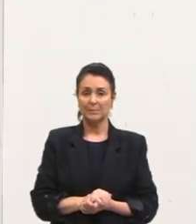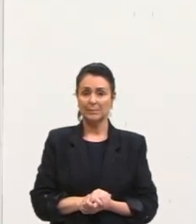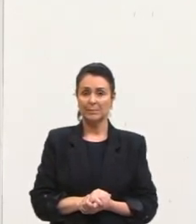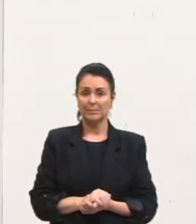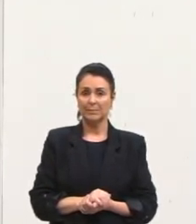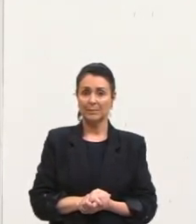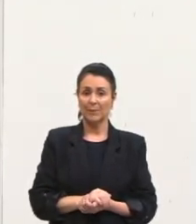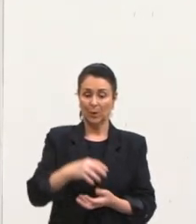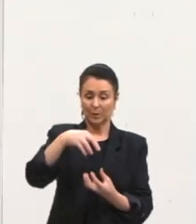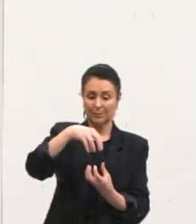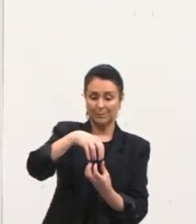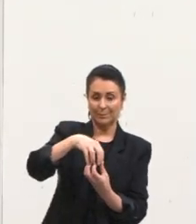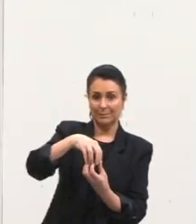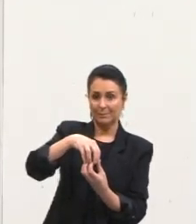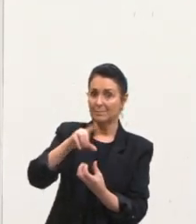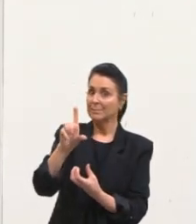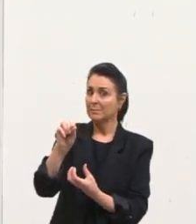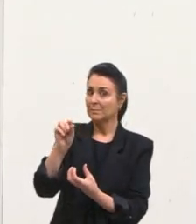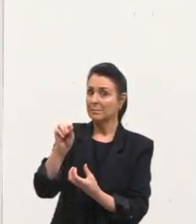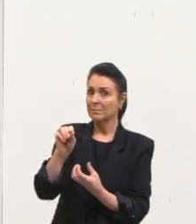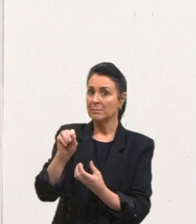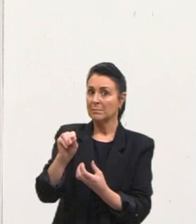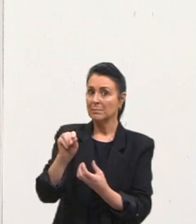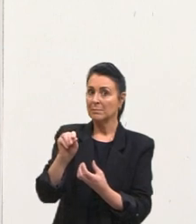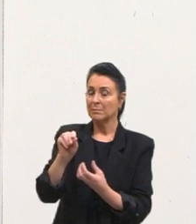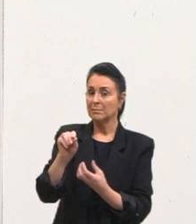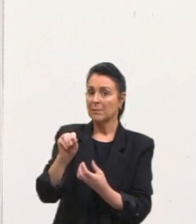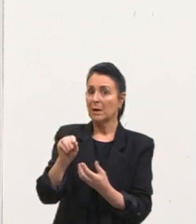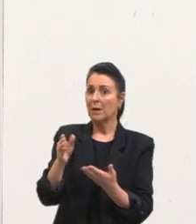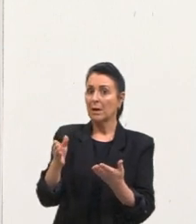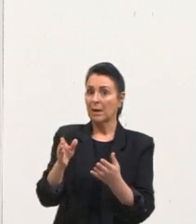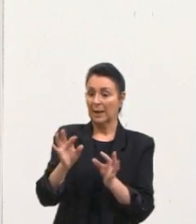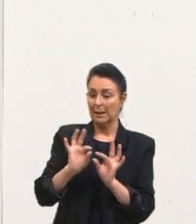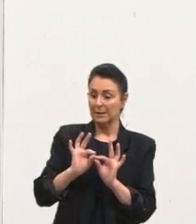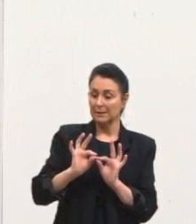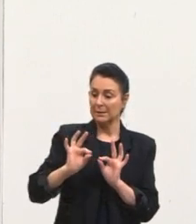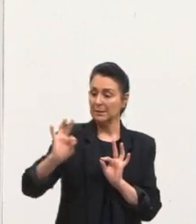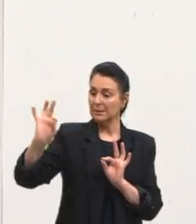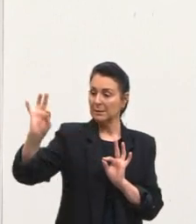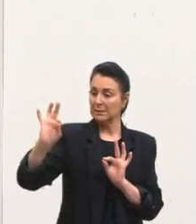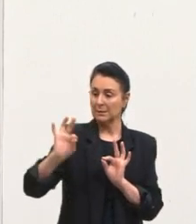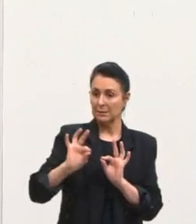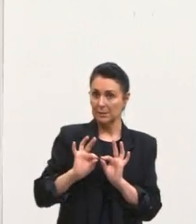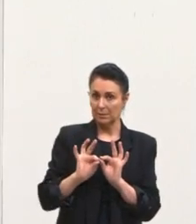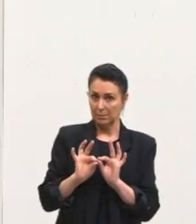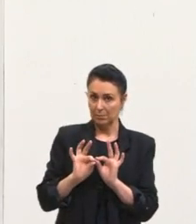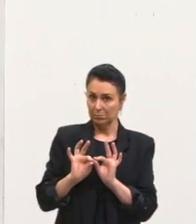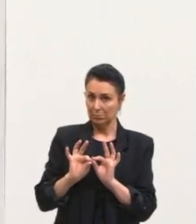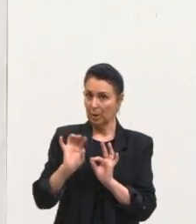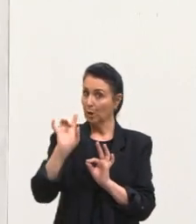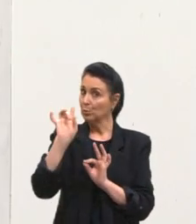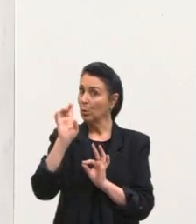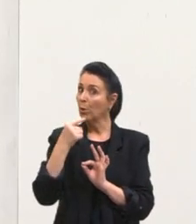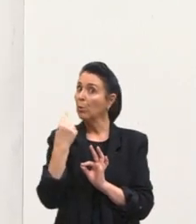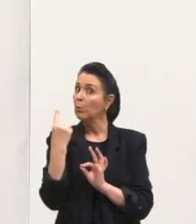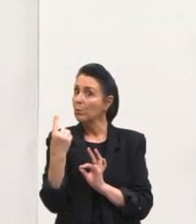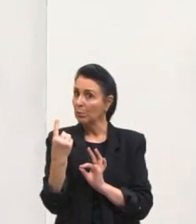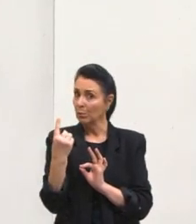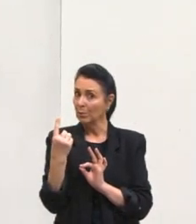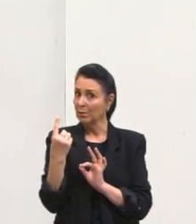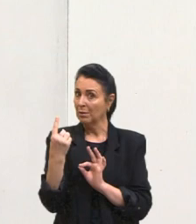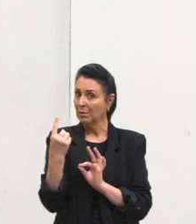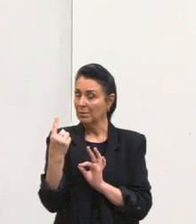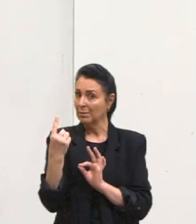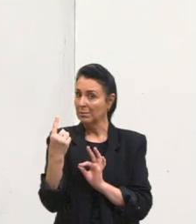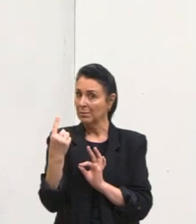Temos 10 bolinhas. No entanto, nessa linha aqui, ela é apenas uma